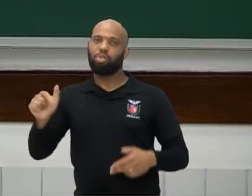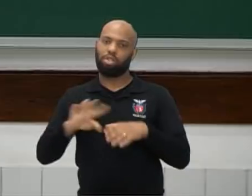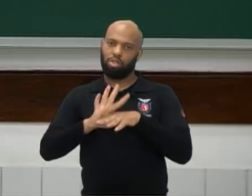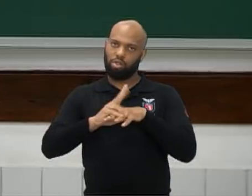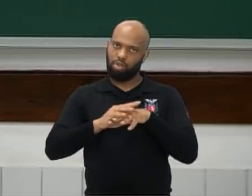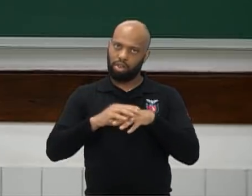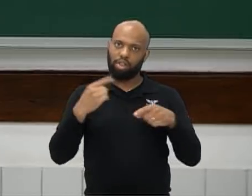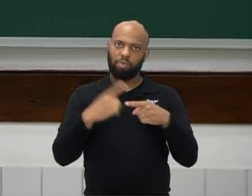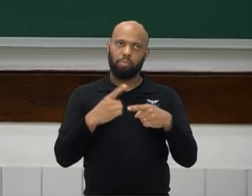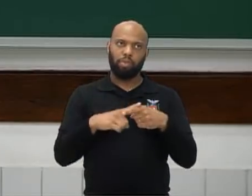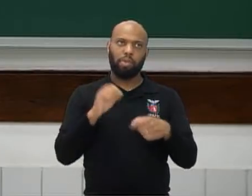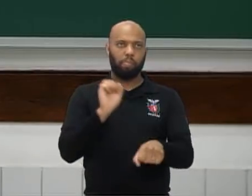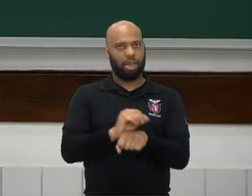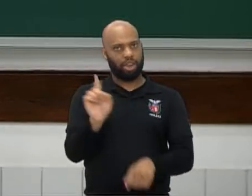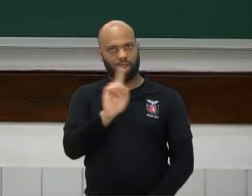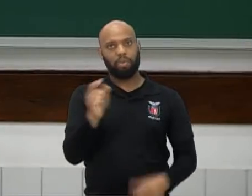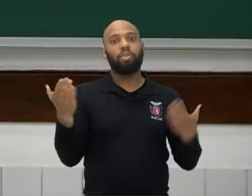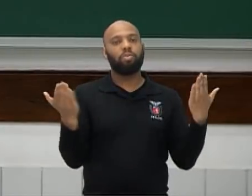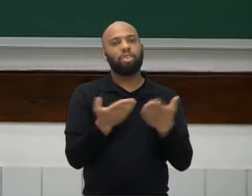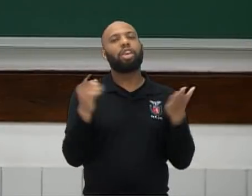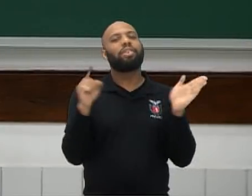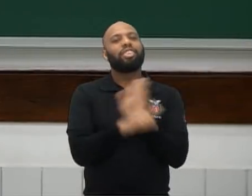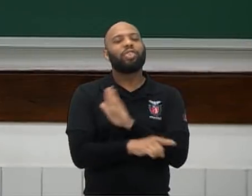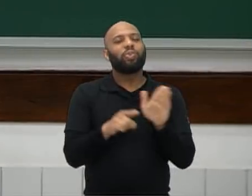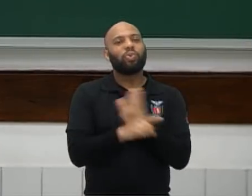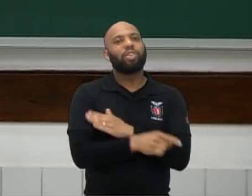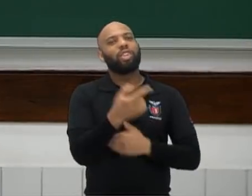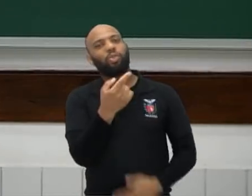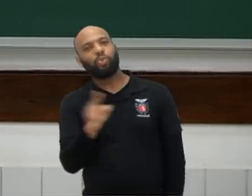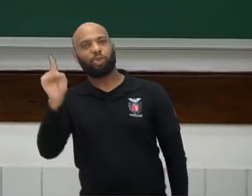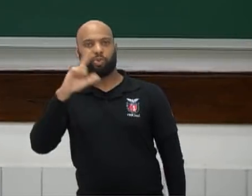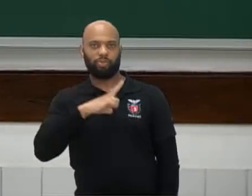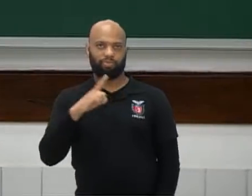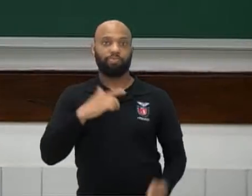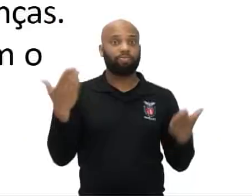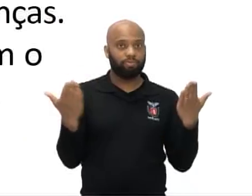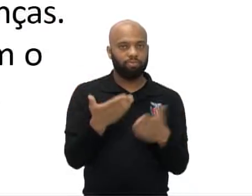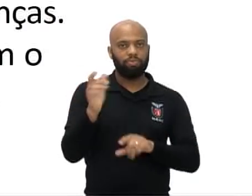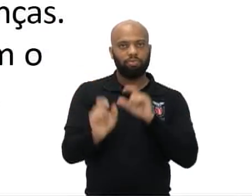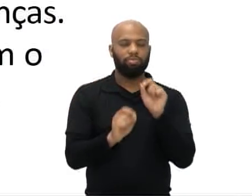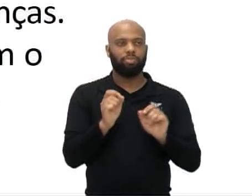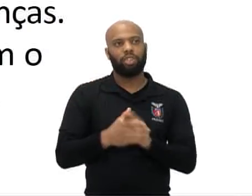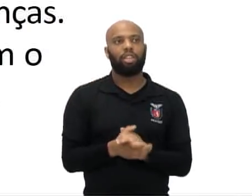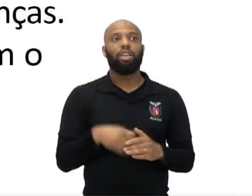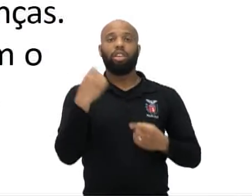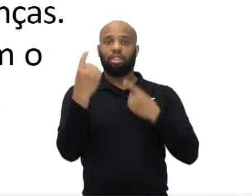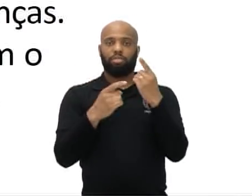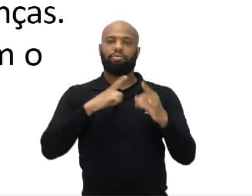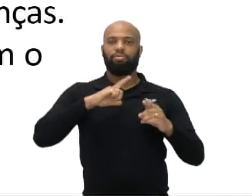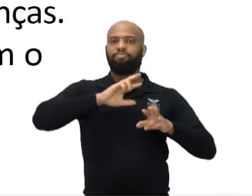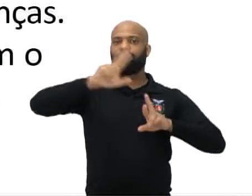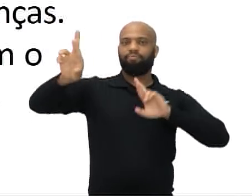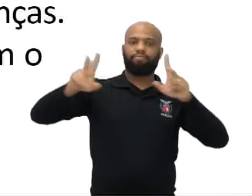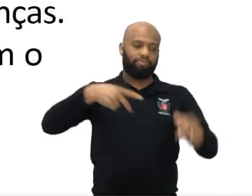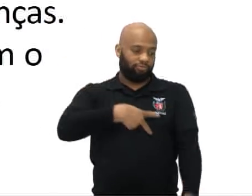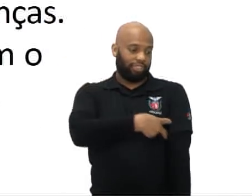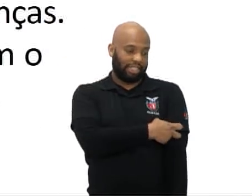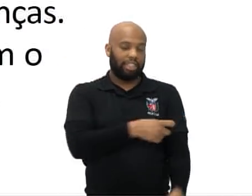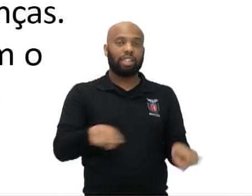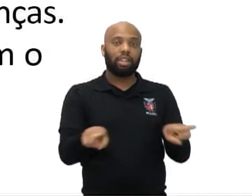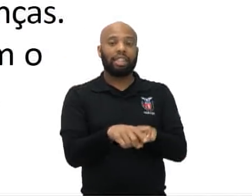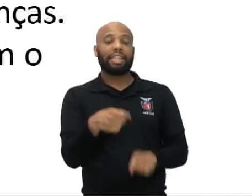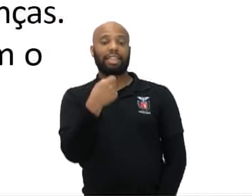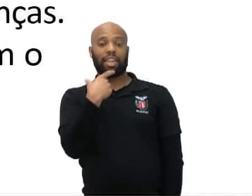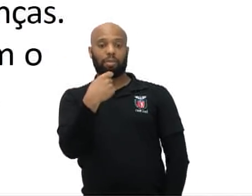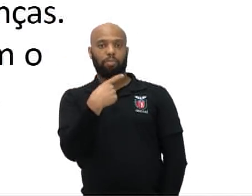deixe isso de lado. Vamos então para o nosso último quiz da aula de hoje. Qual a diferença entre uma vacina e um antibiótico,